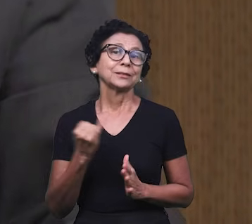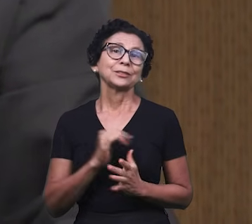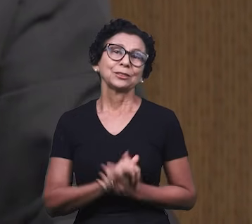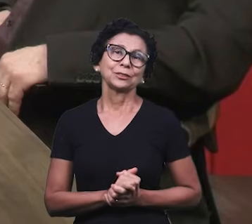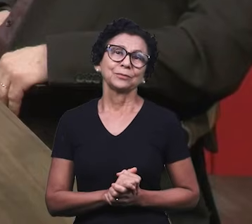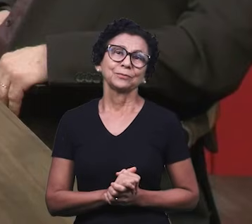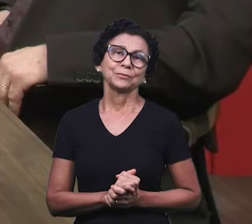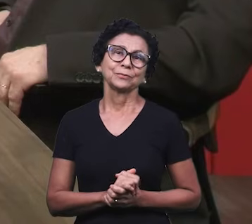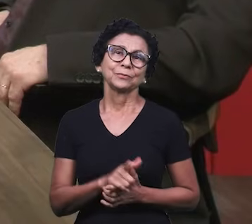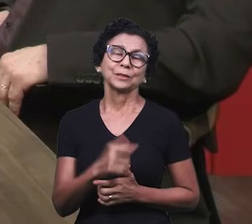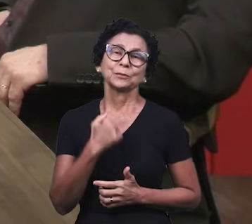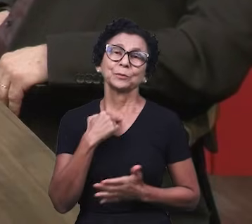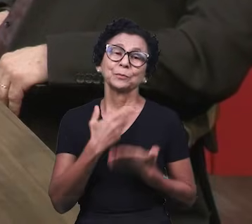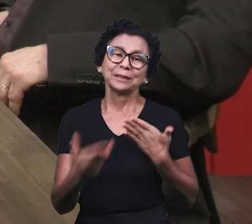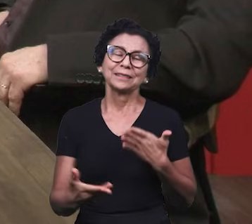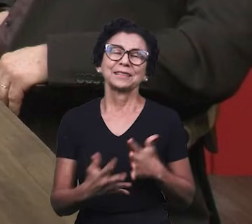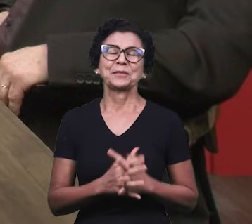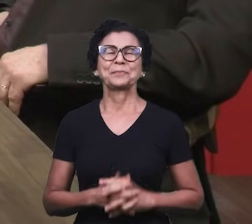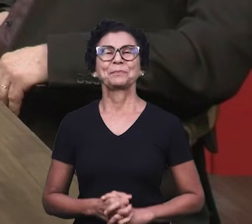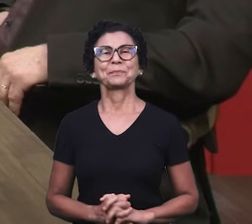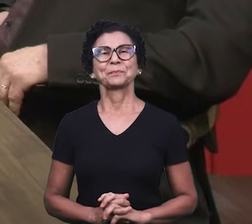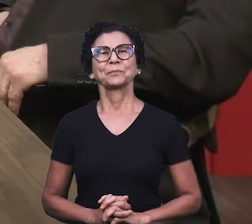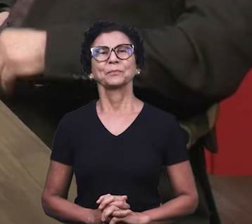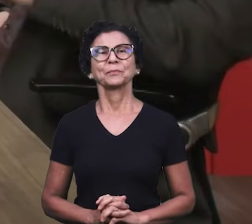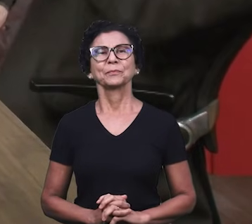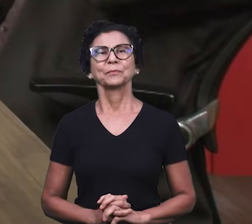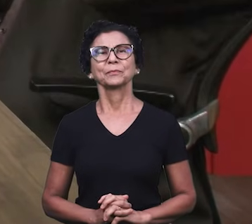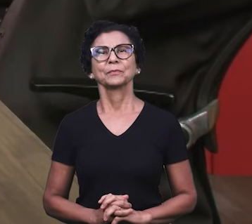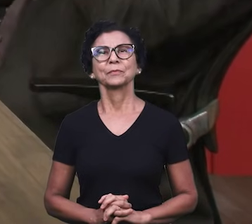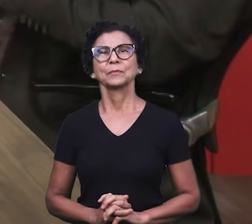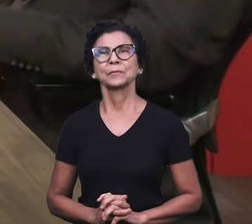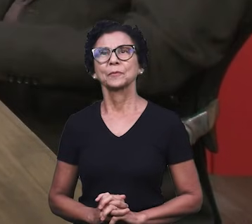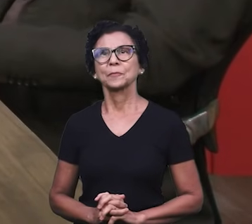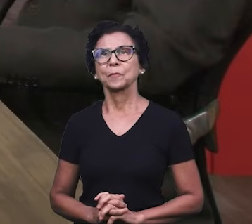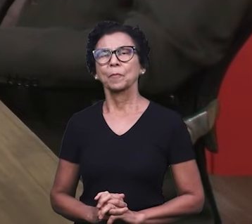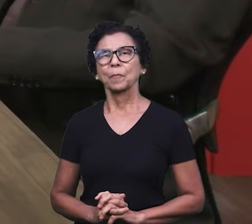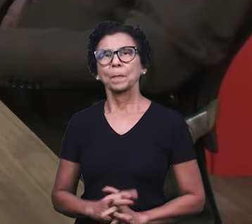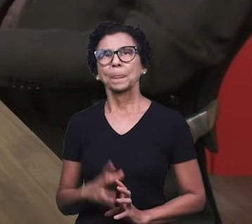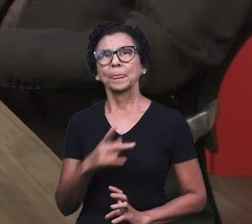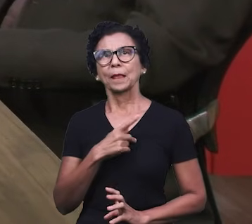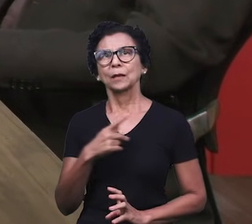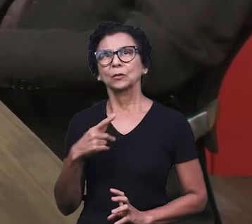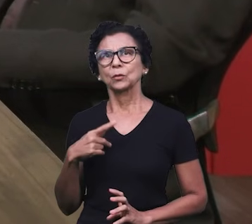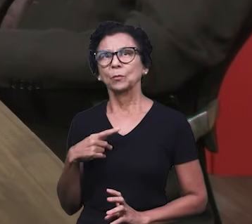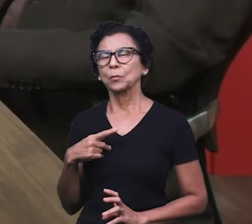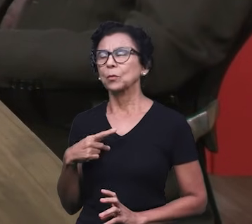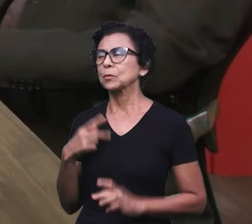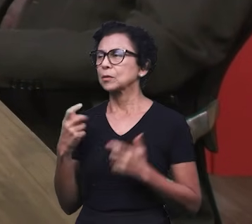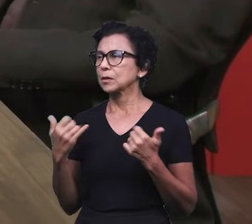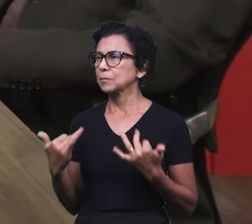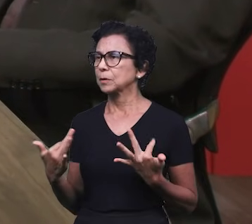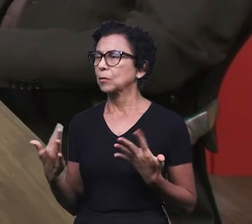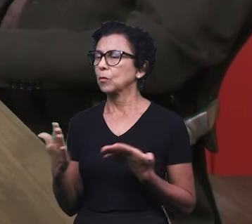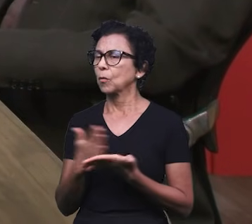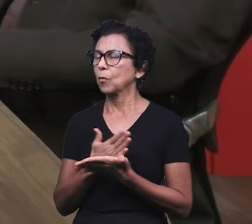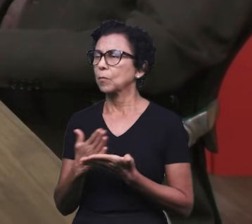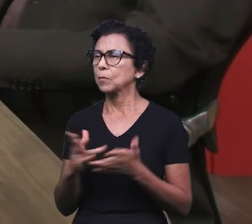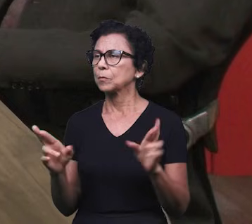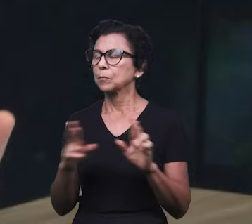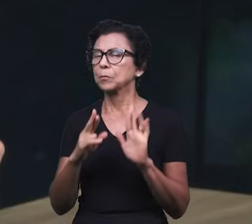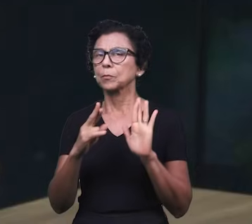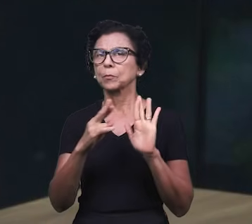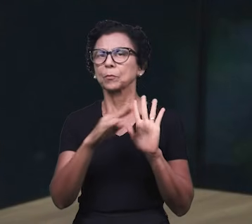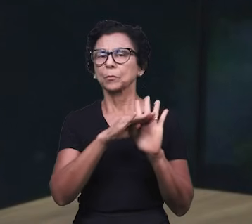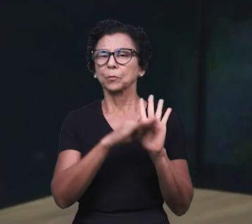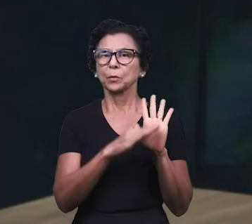ver. Bem, pastor Marcos pastor Edson, perdão, falou um pouquinho da nossa grade. Esse programa vai entrar na grade,